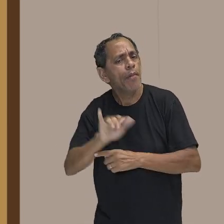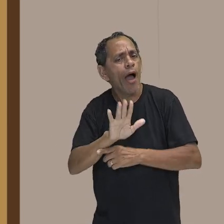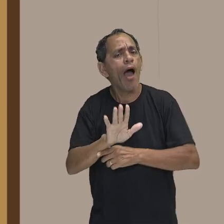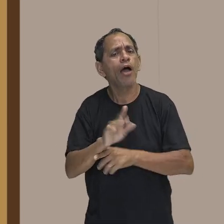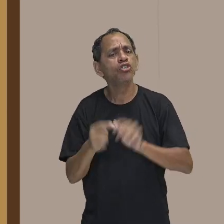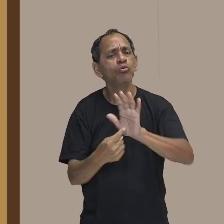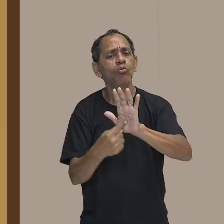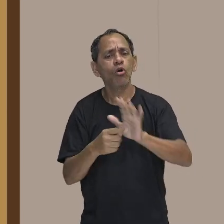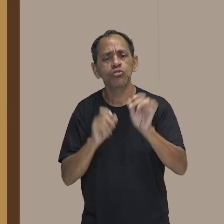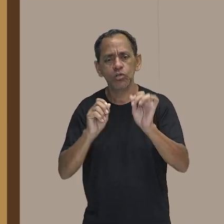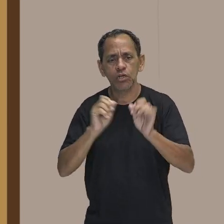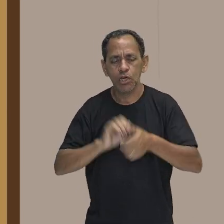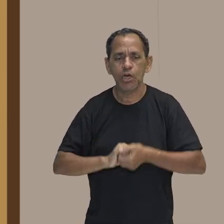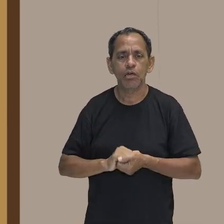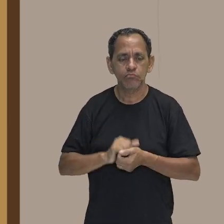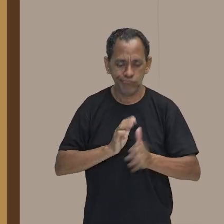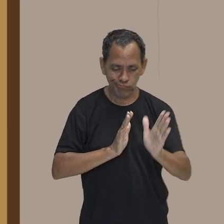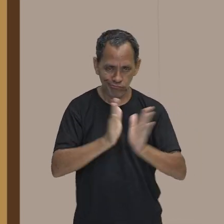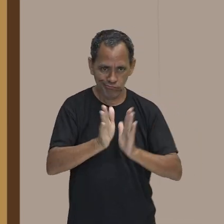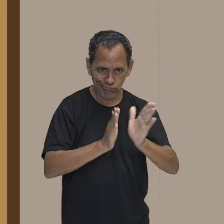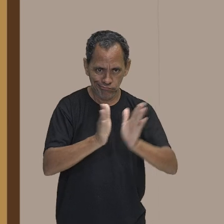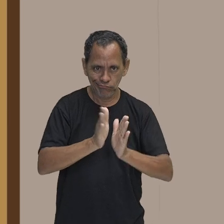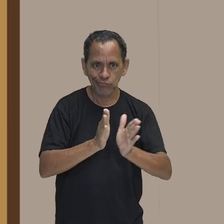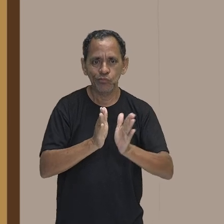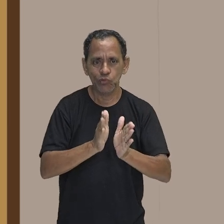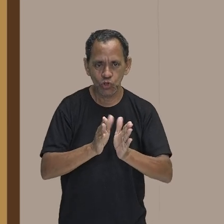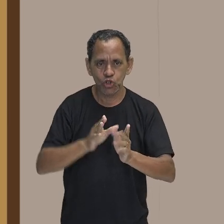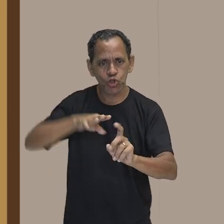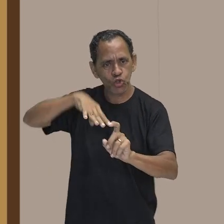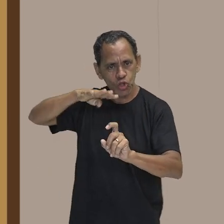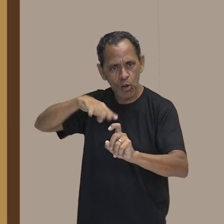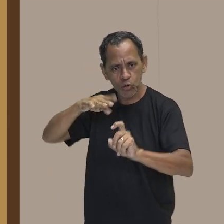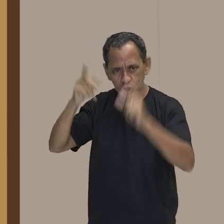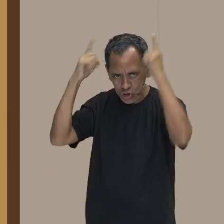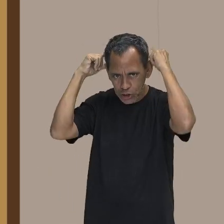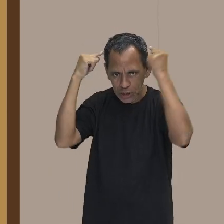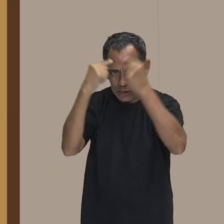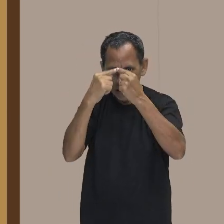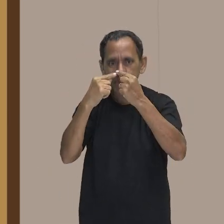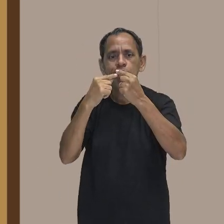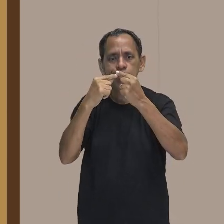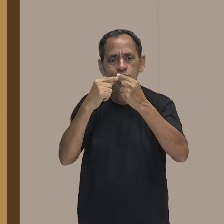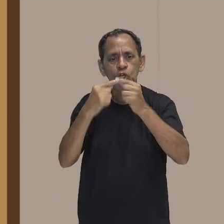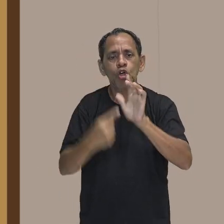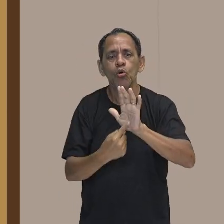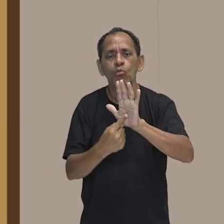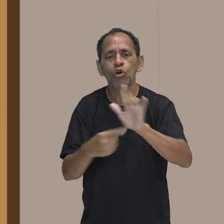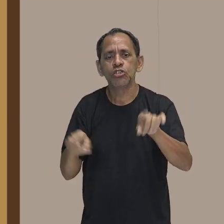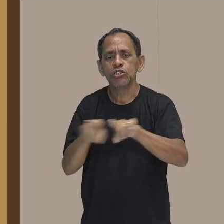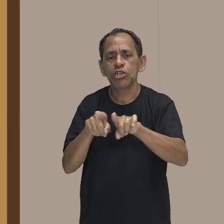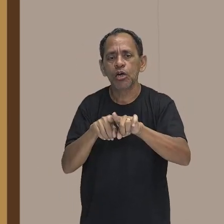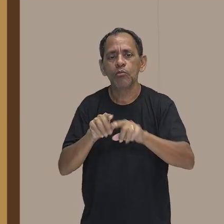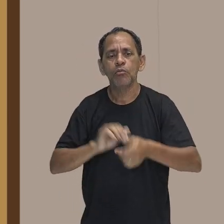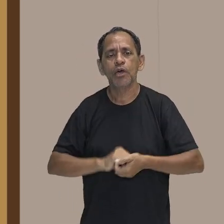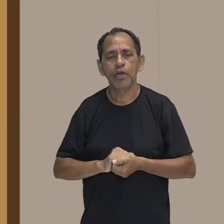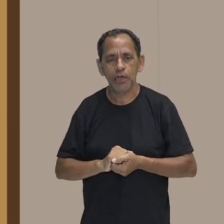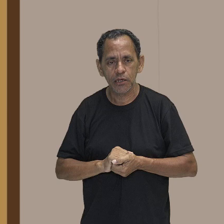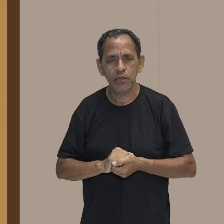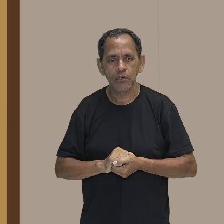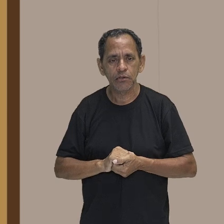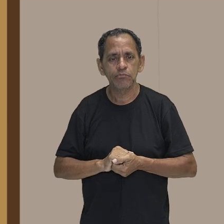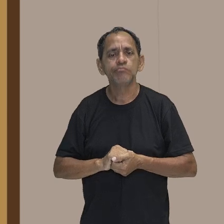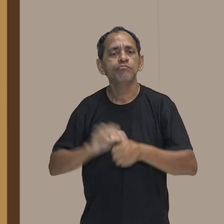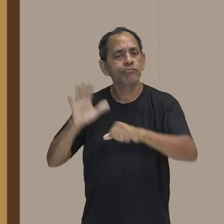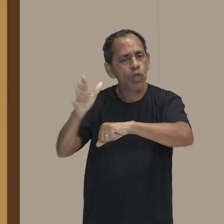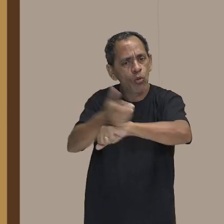bem, gente, esse período mitológico grego, que ilustra também a dominação ali cretense sobre